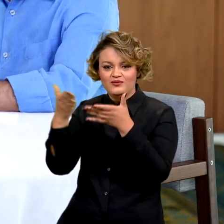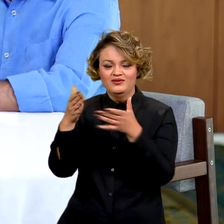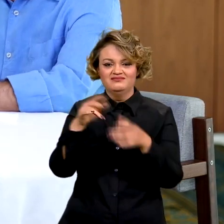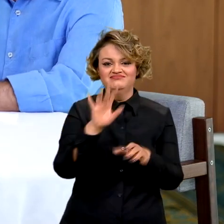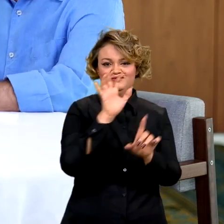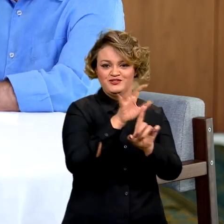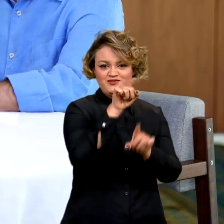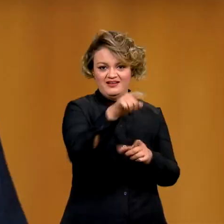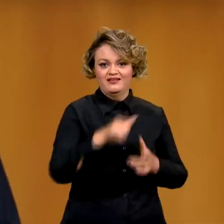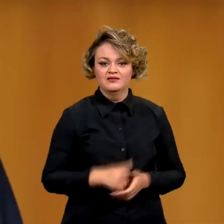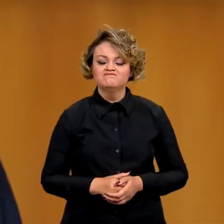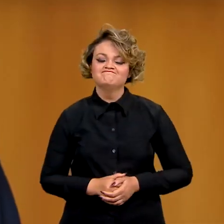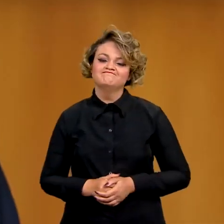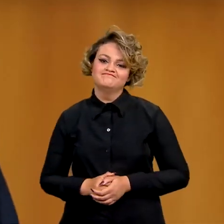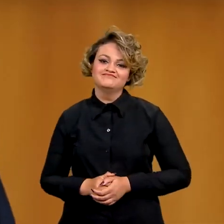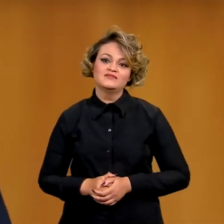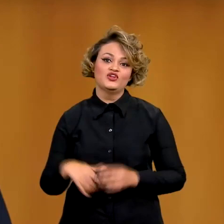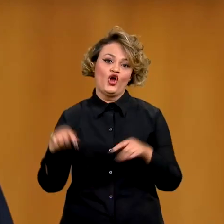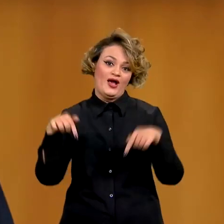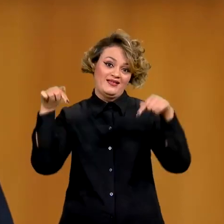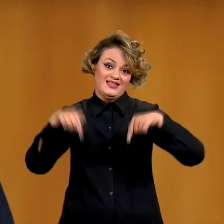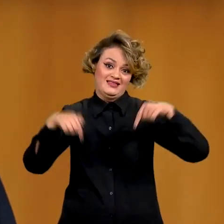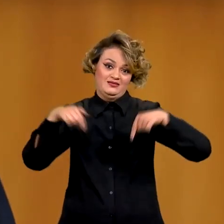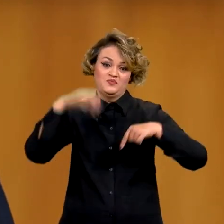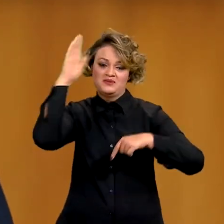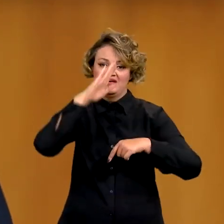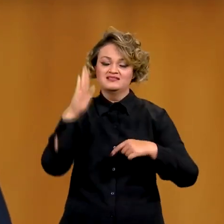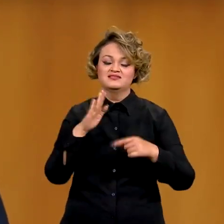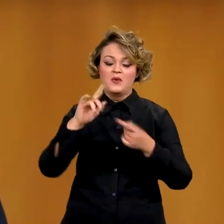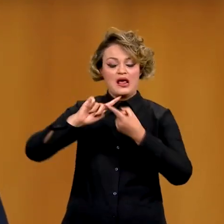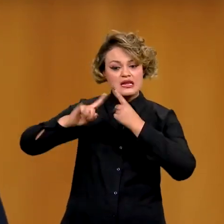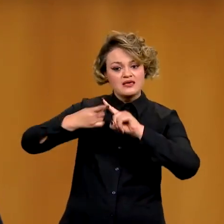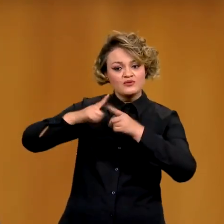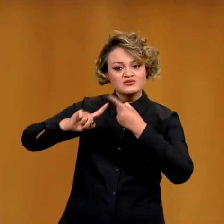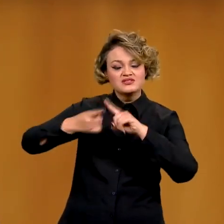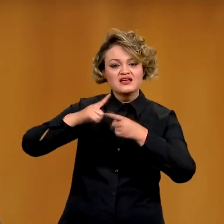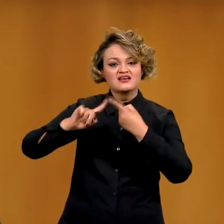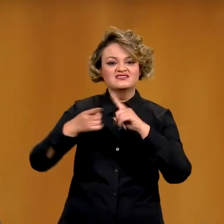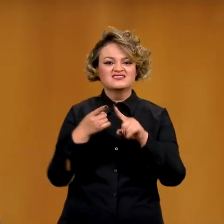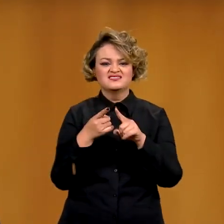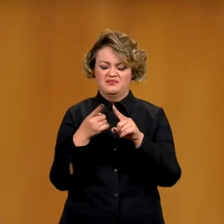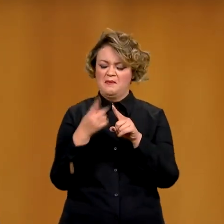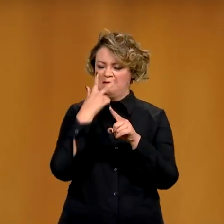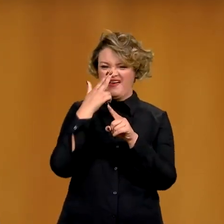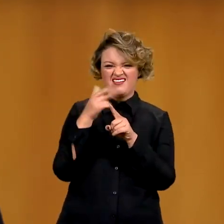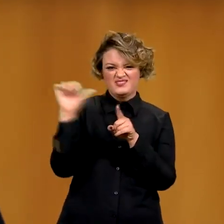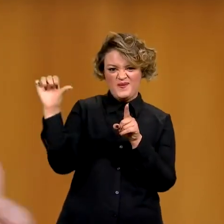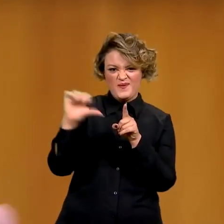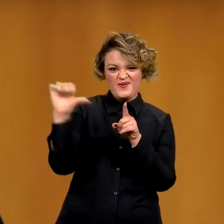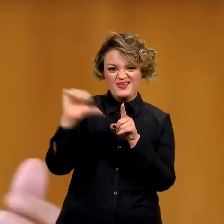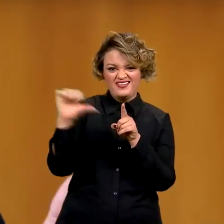aqui no Brasil é negociação é tratada de forma pejorativa